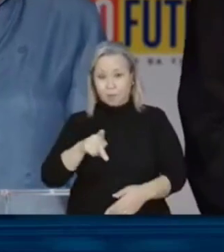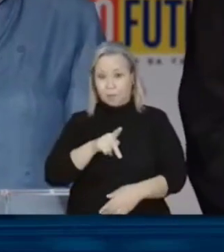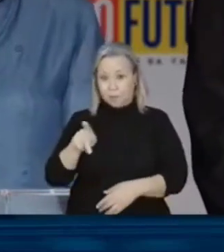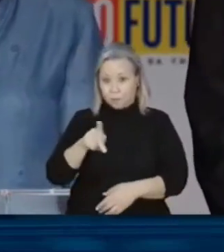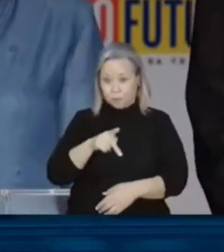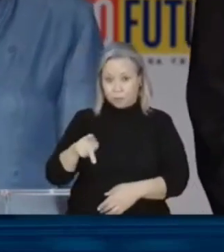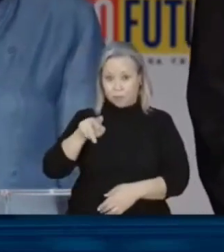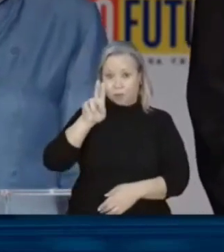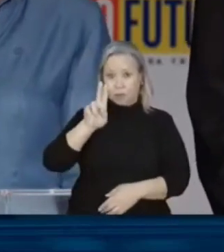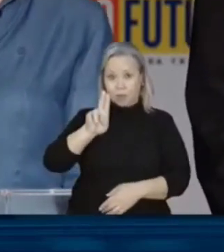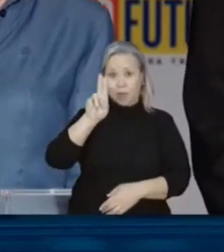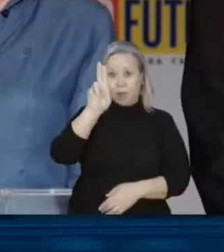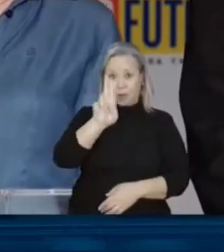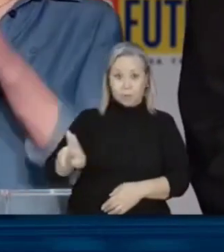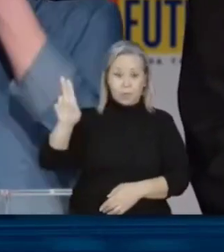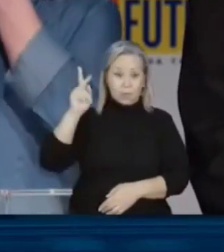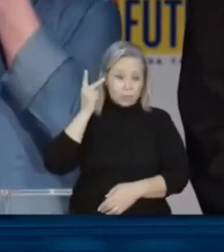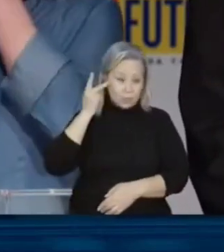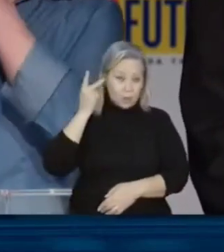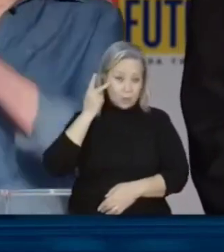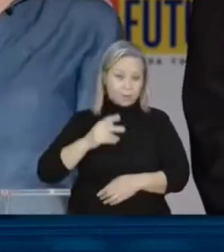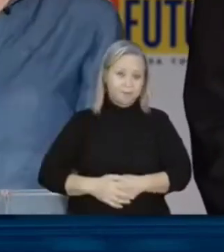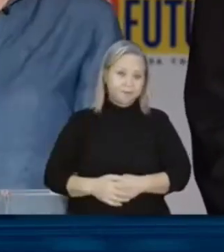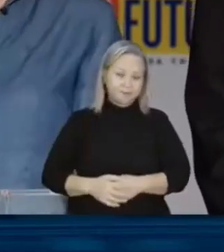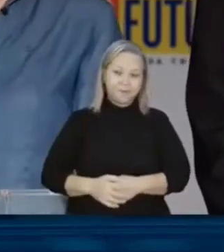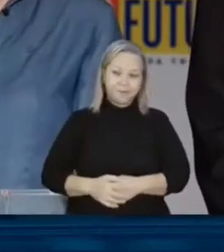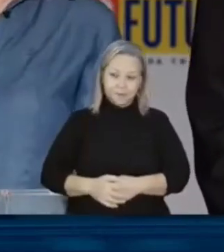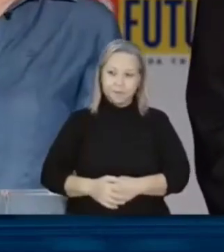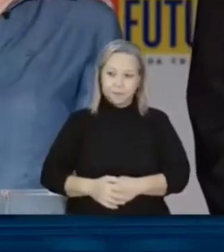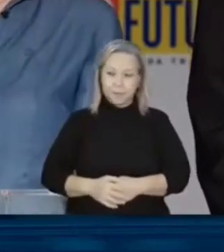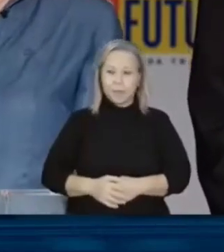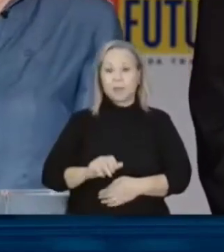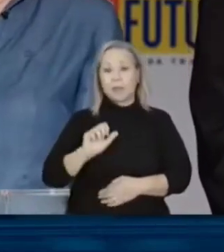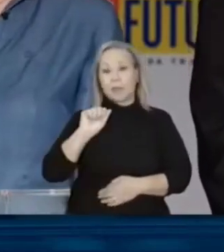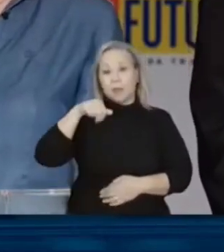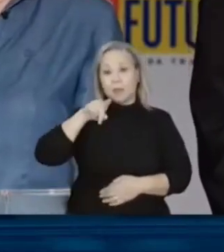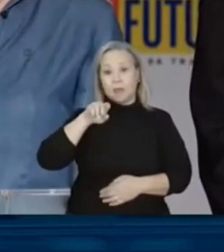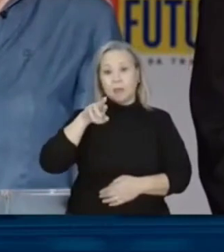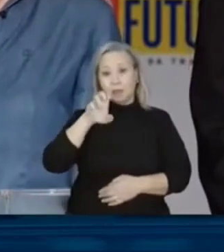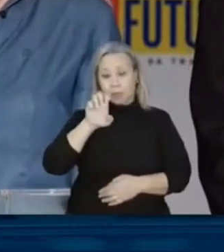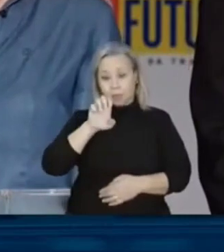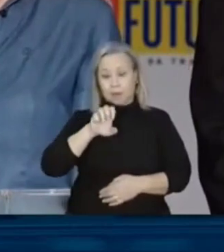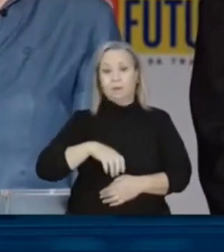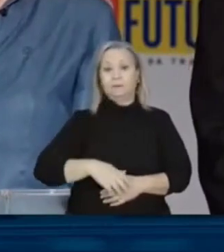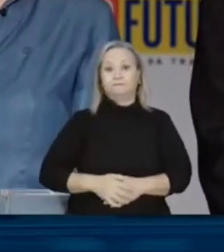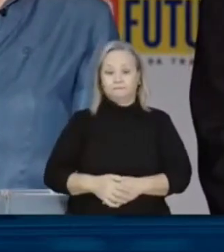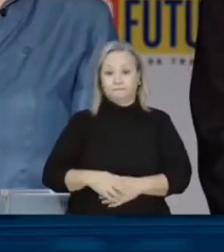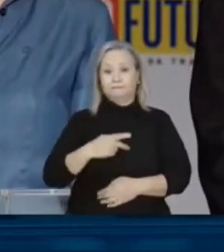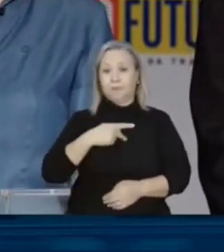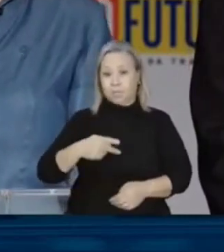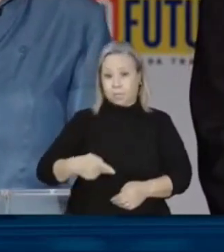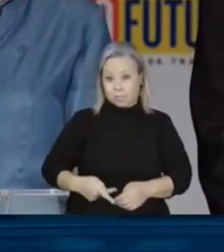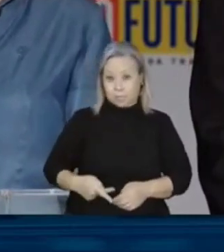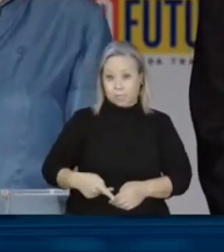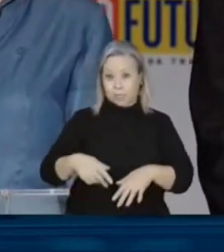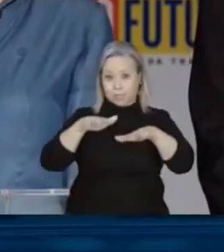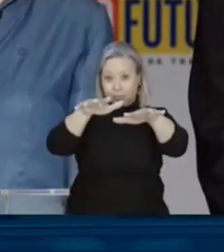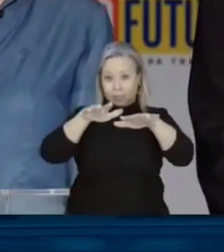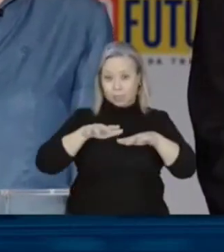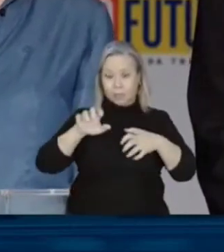USP, da Universidade de São Paulo. E André Ceciliano, presidente da